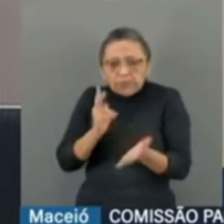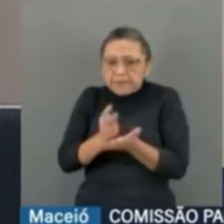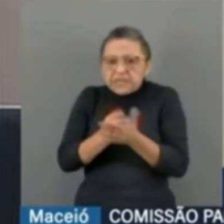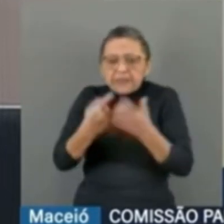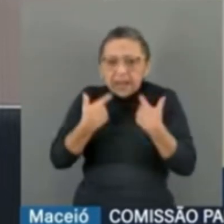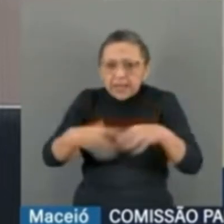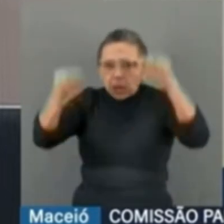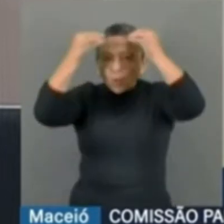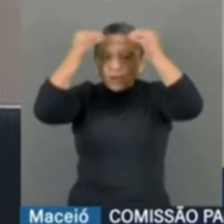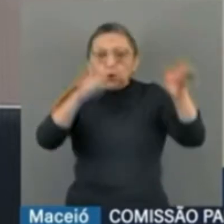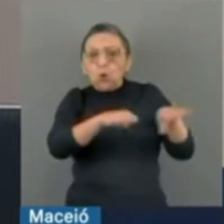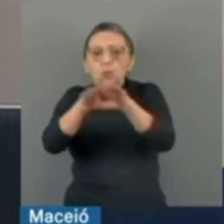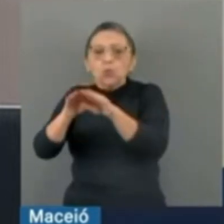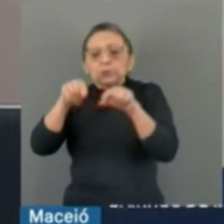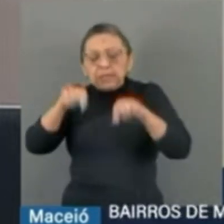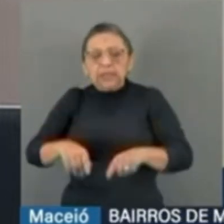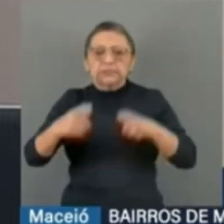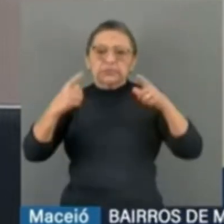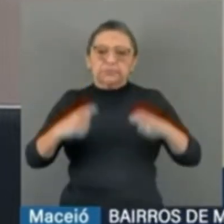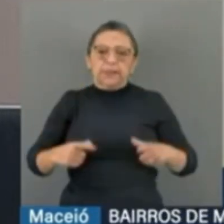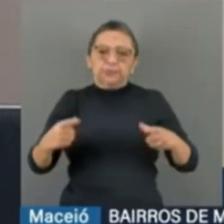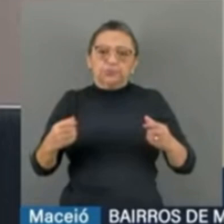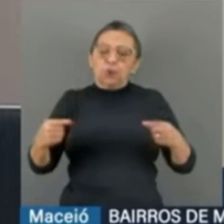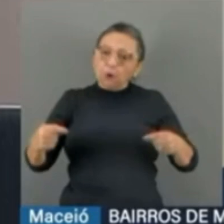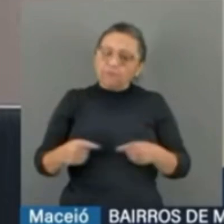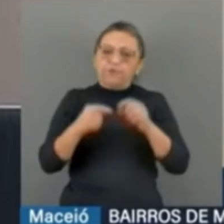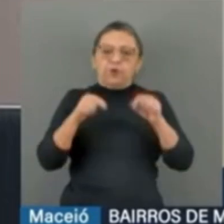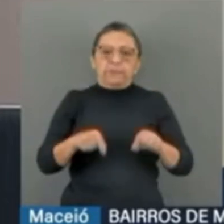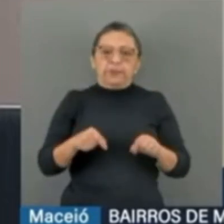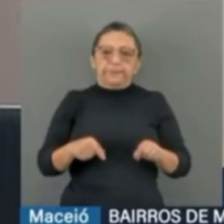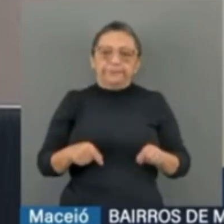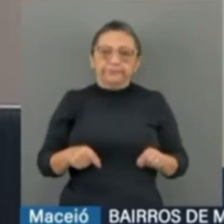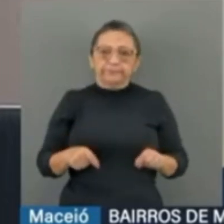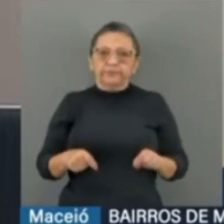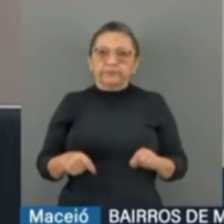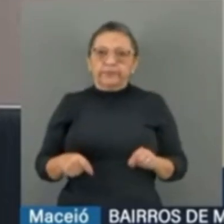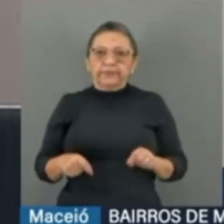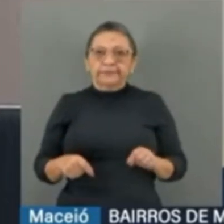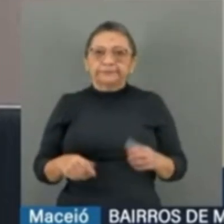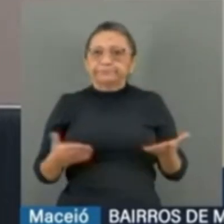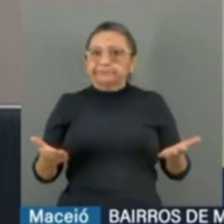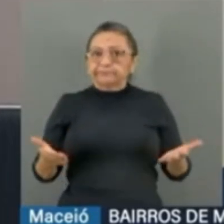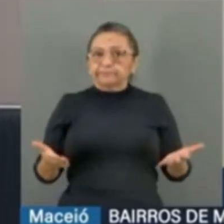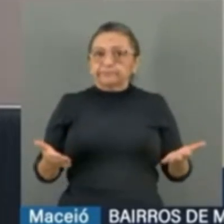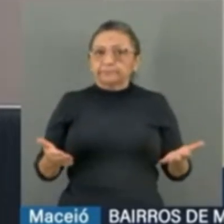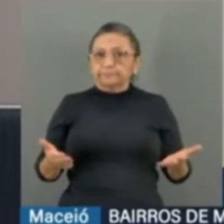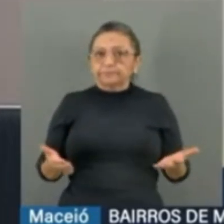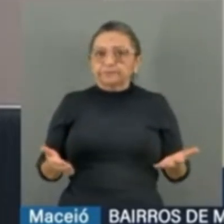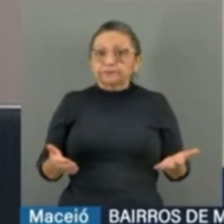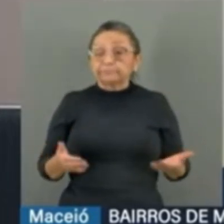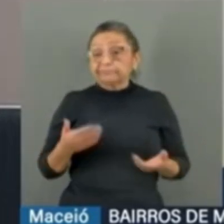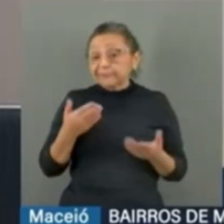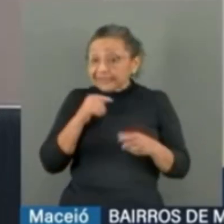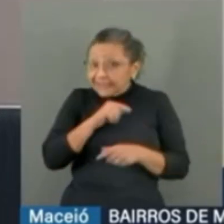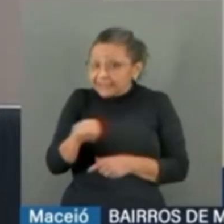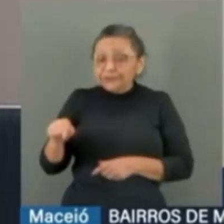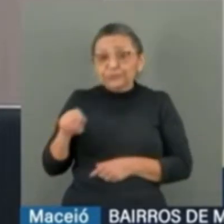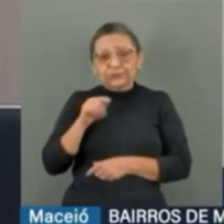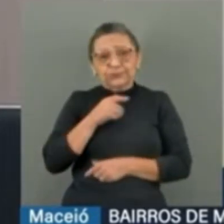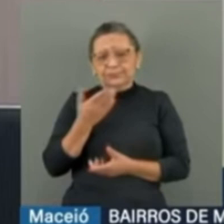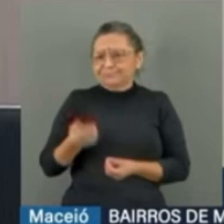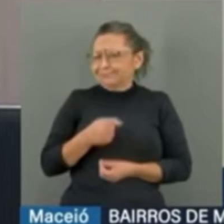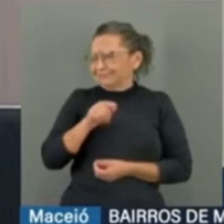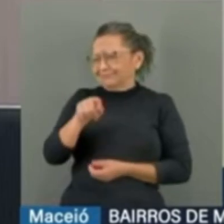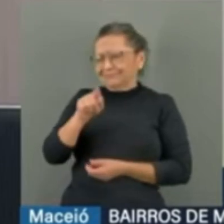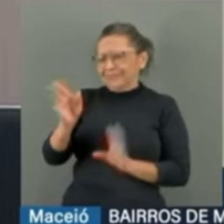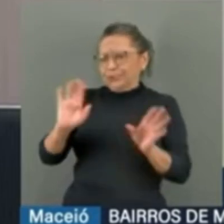comum do espaço em que está sendo levado a conhecimento. Então, isso, Vossa Excelência nunca